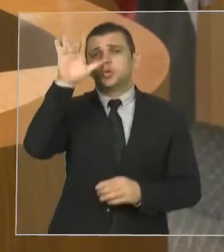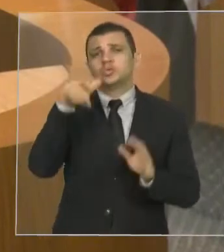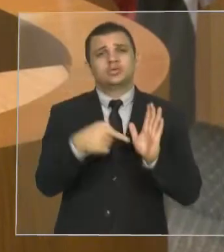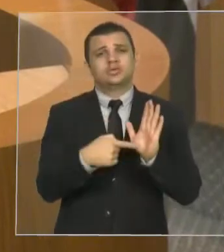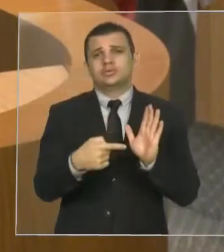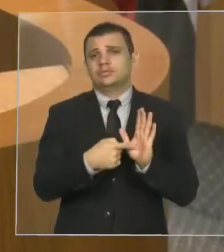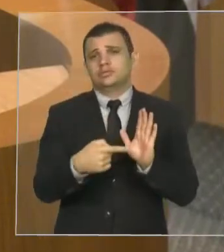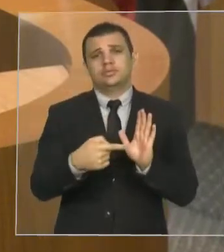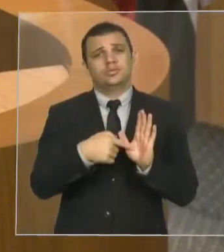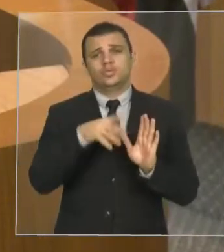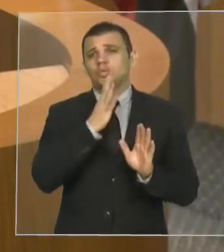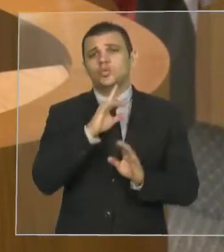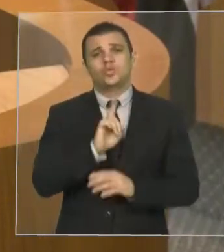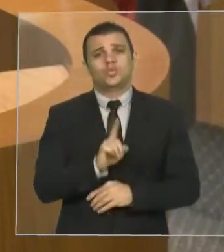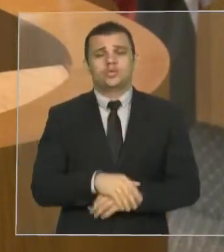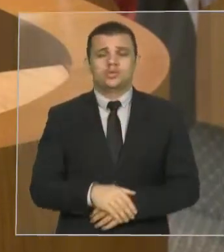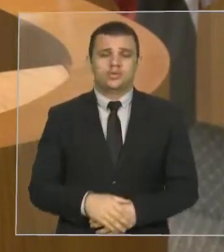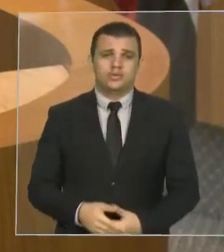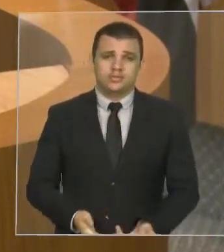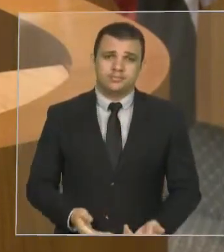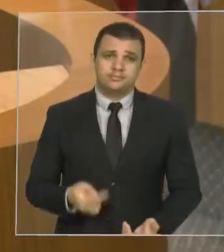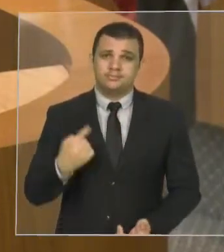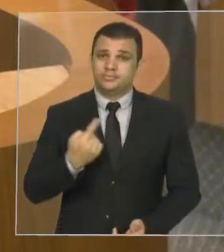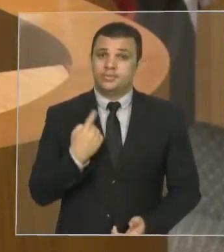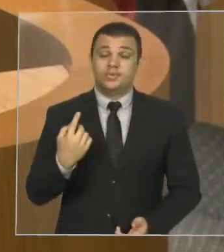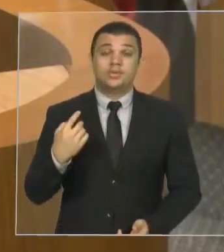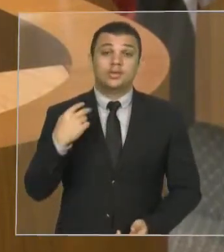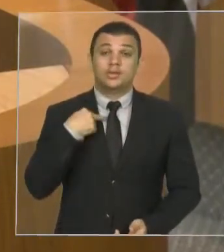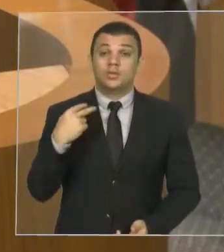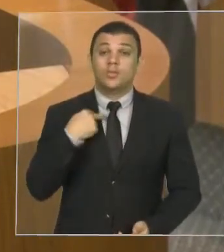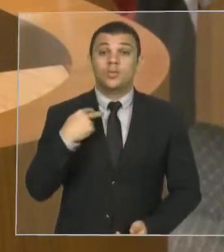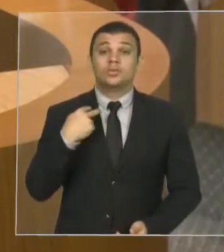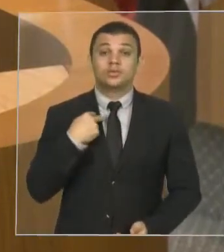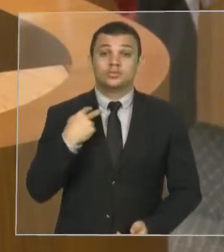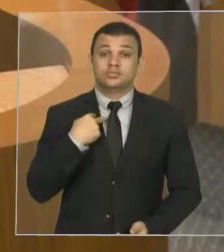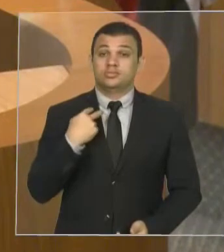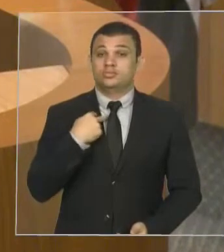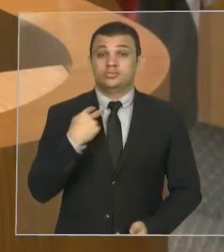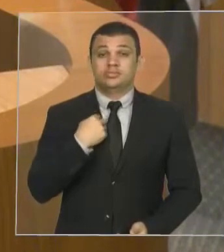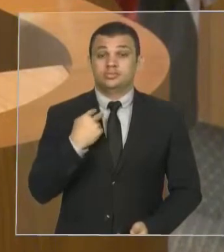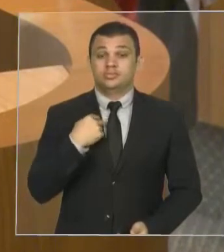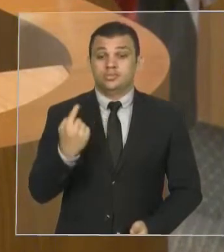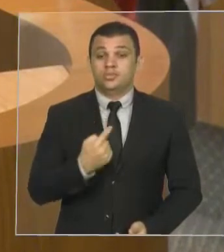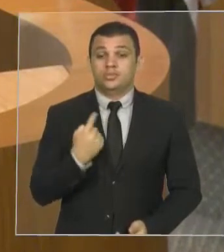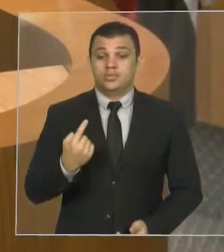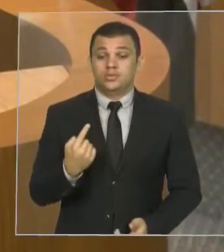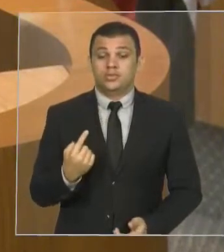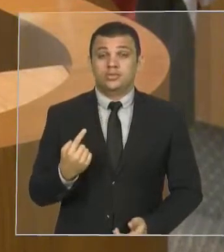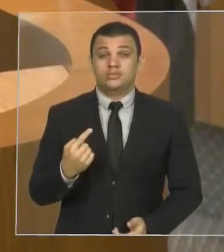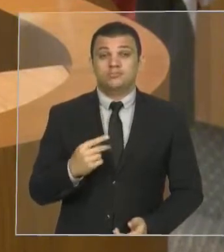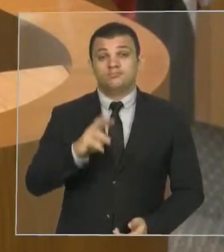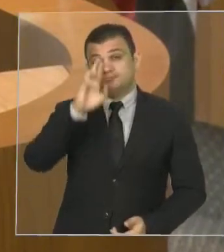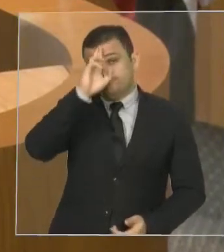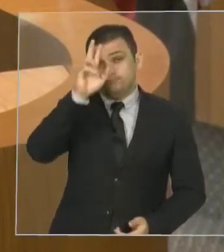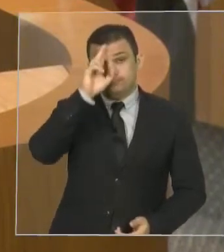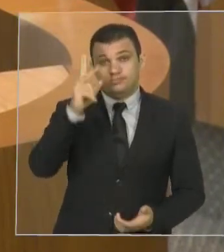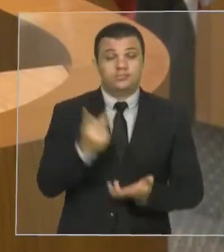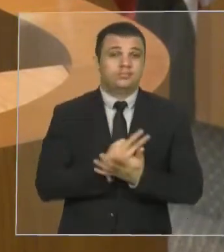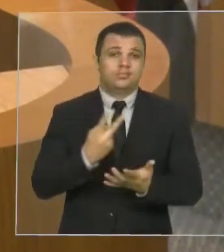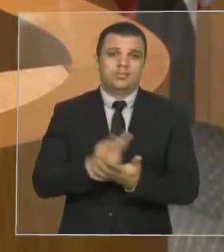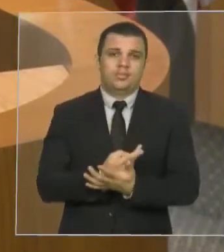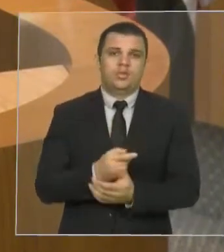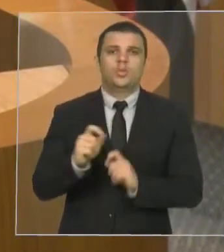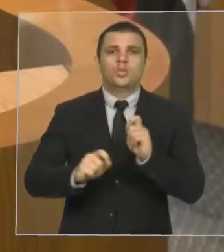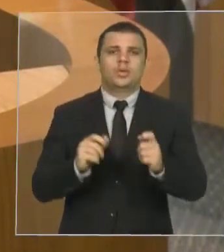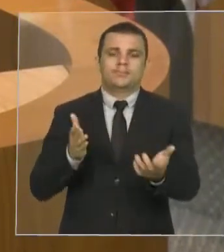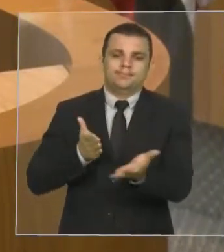de educação ambiental. E nós não podemos cometer este equívoco de aprovar matérias nesta casa que depois